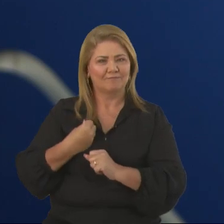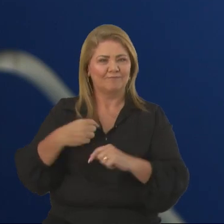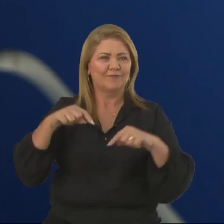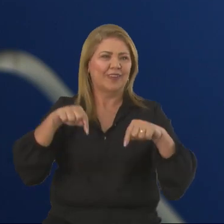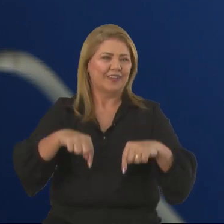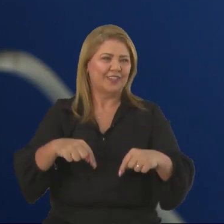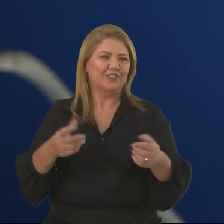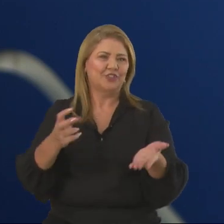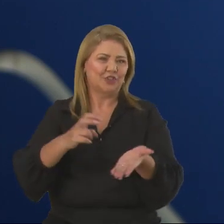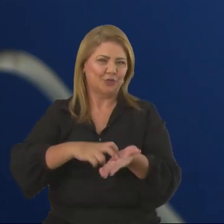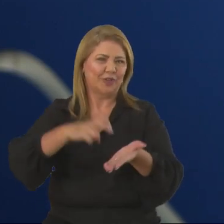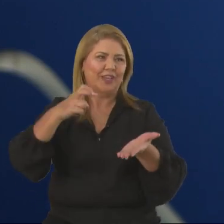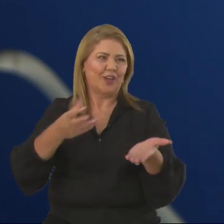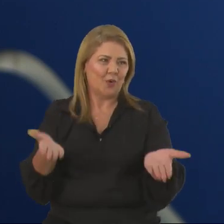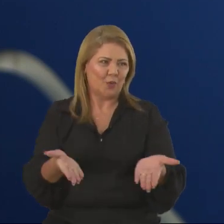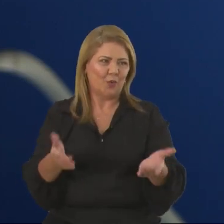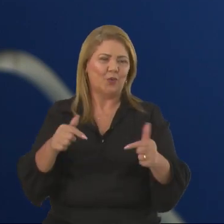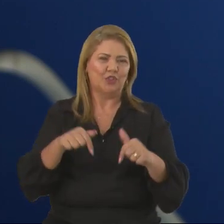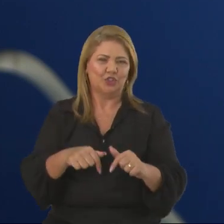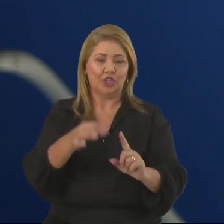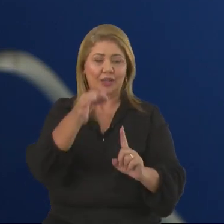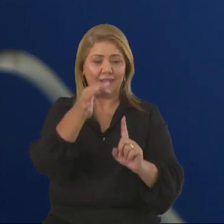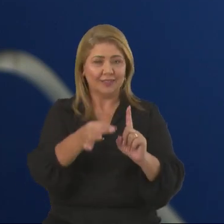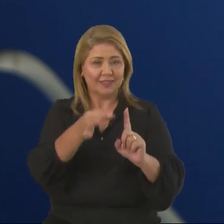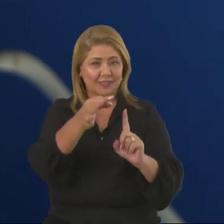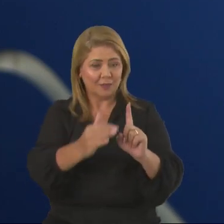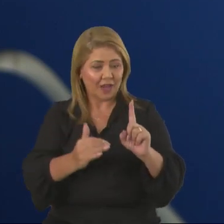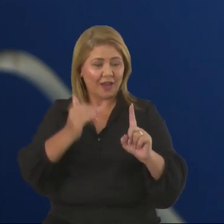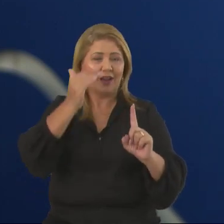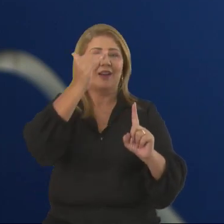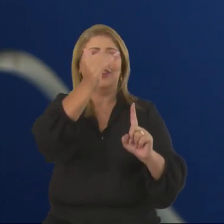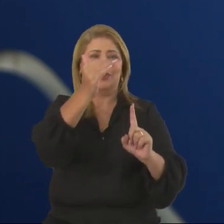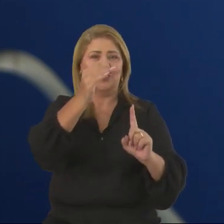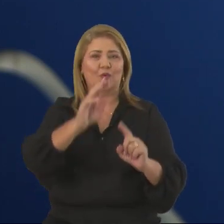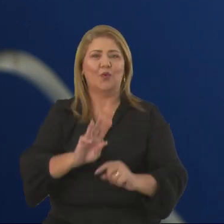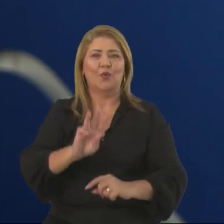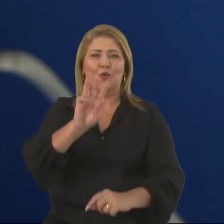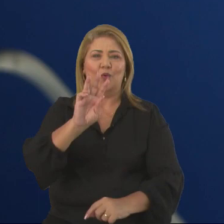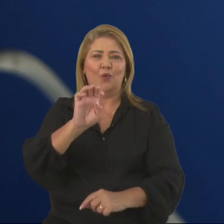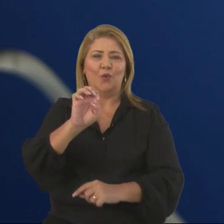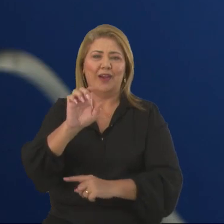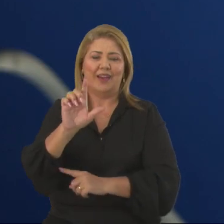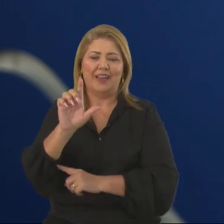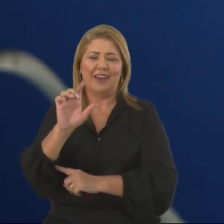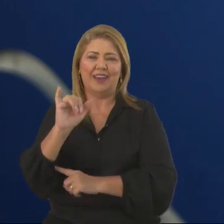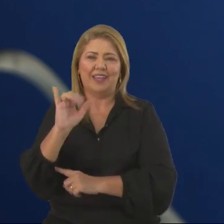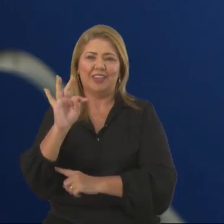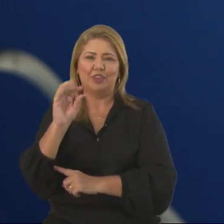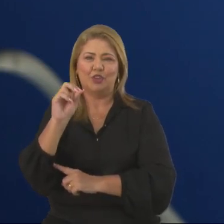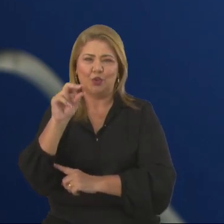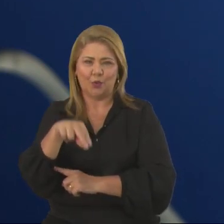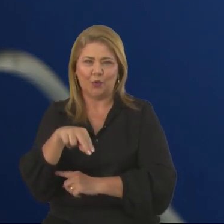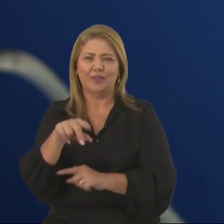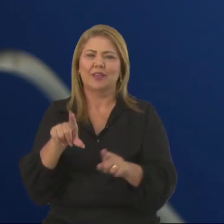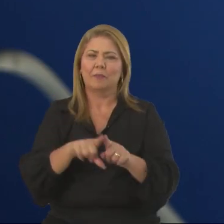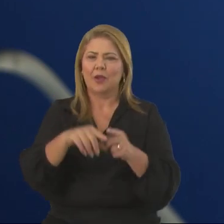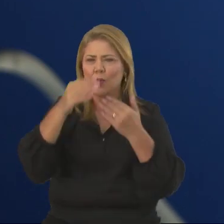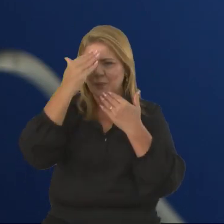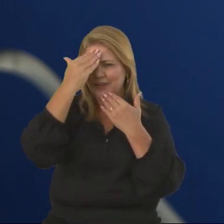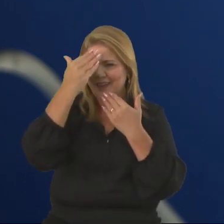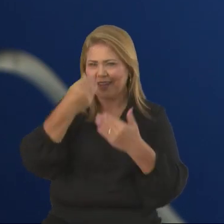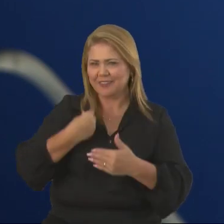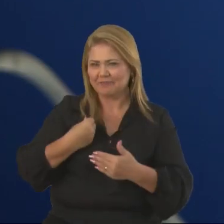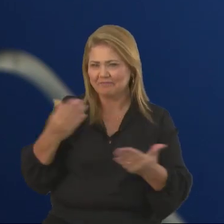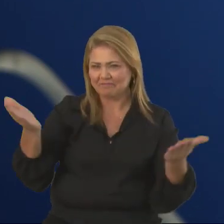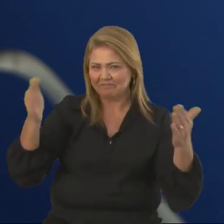manhã. O desembargador também, o Wellington Luiz Peixoto, muito obrigada pela presença,